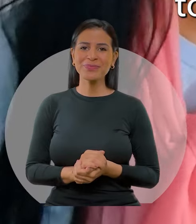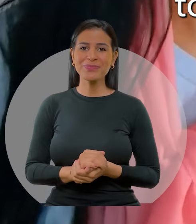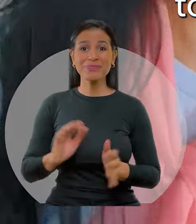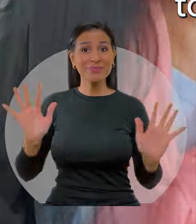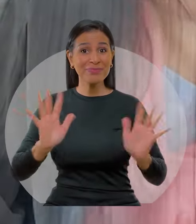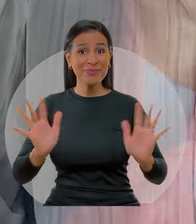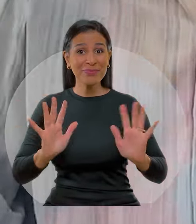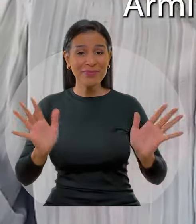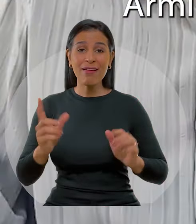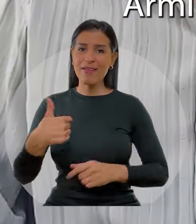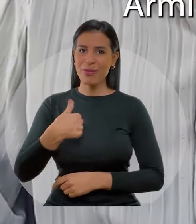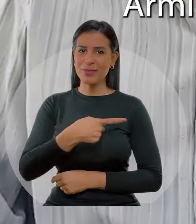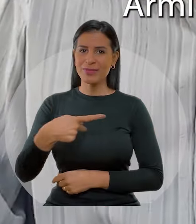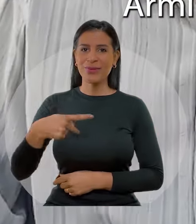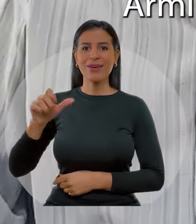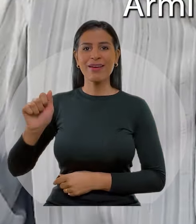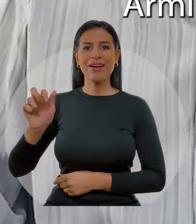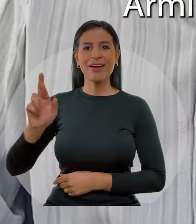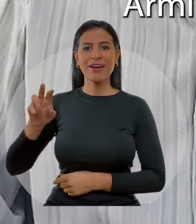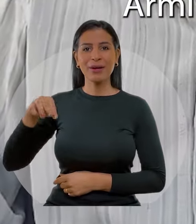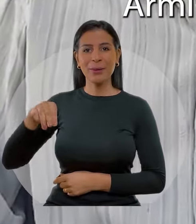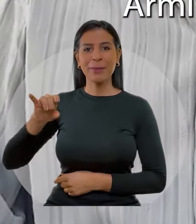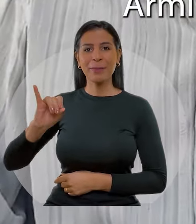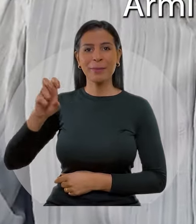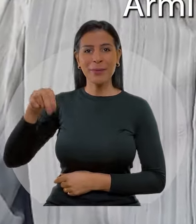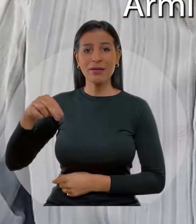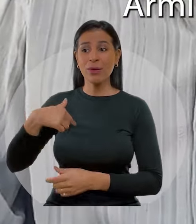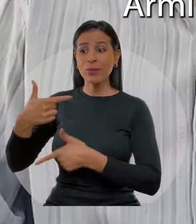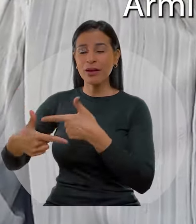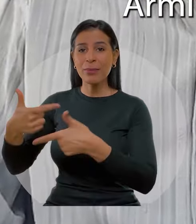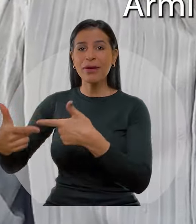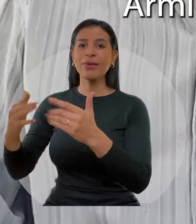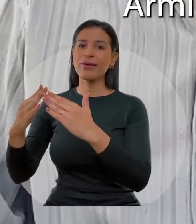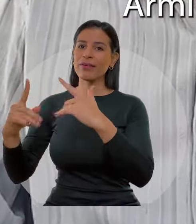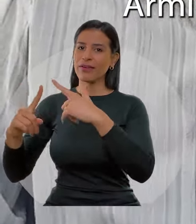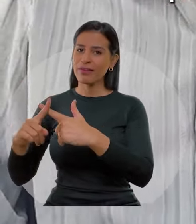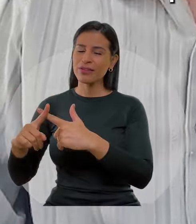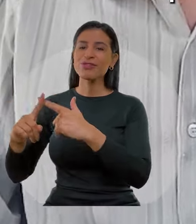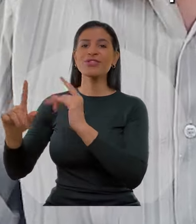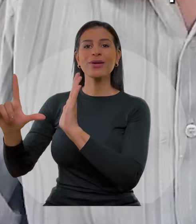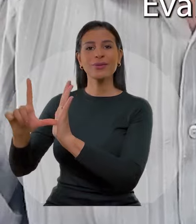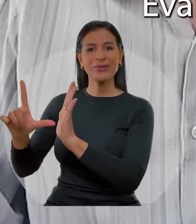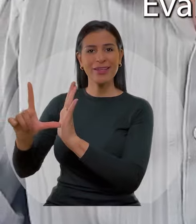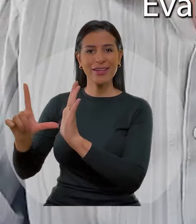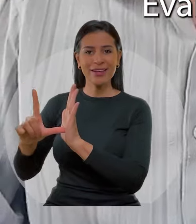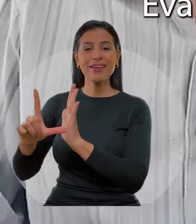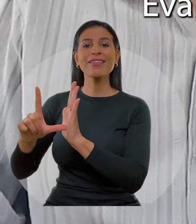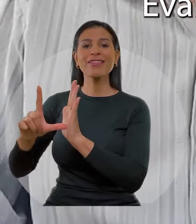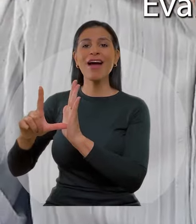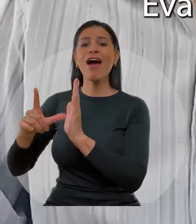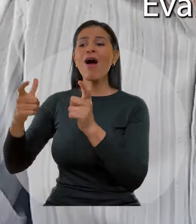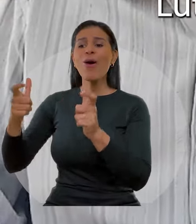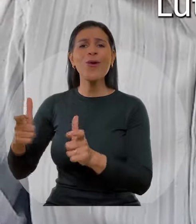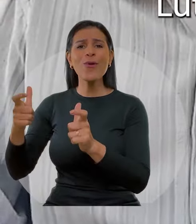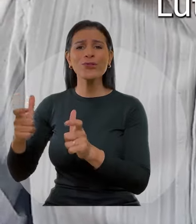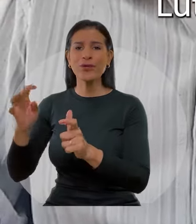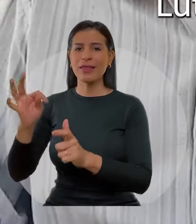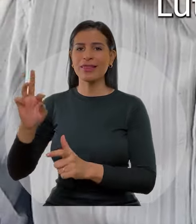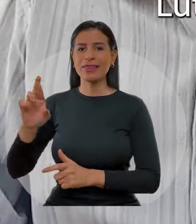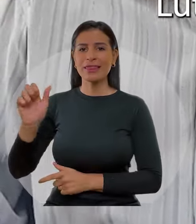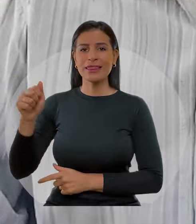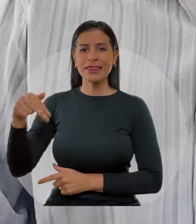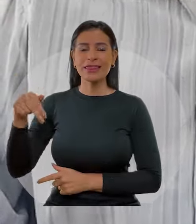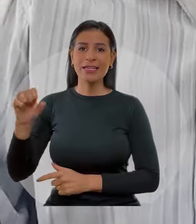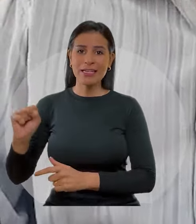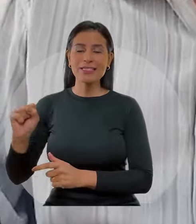a todos! Olá! Eu sou o pastor Armin Hollas, que atua na paróquia evangélica de confissão